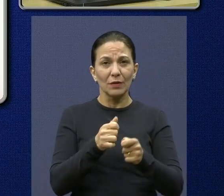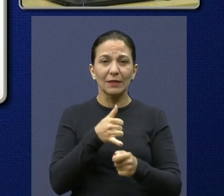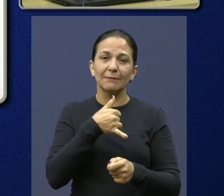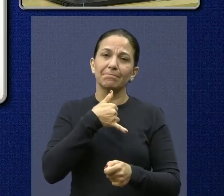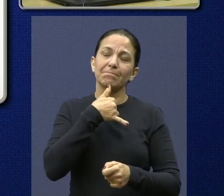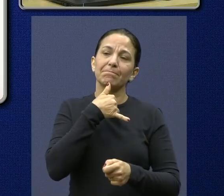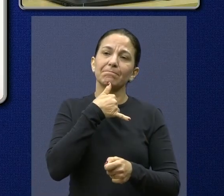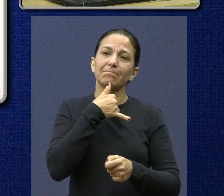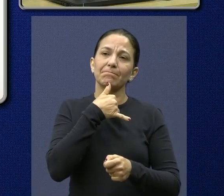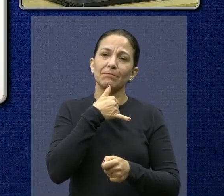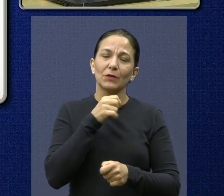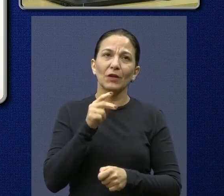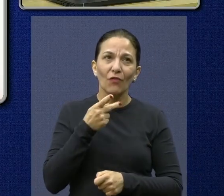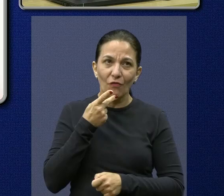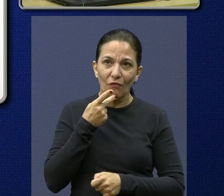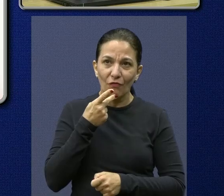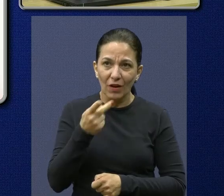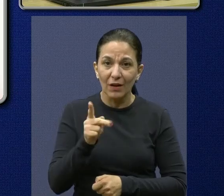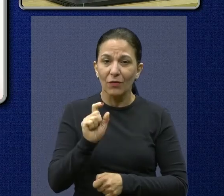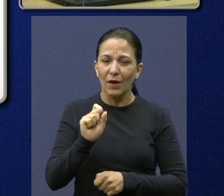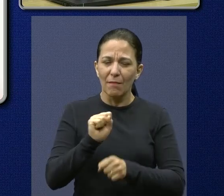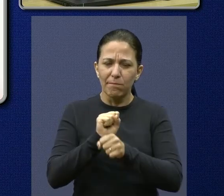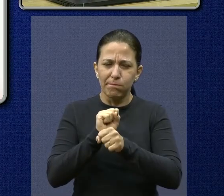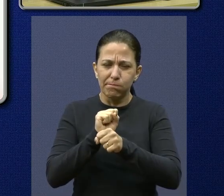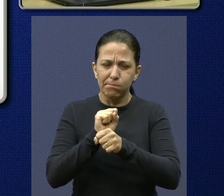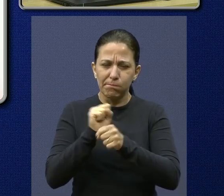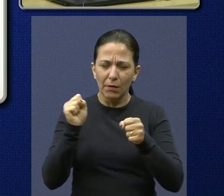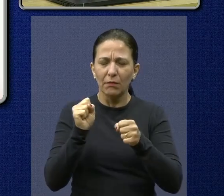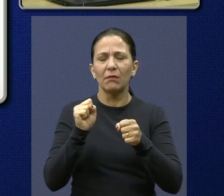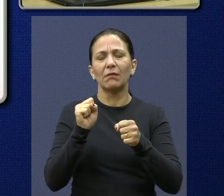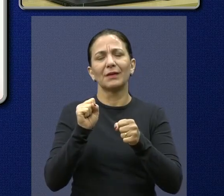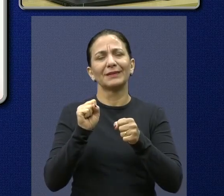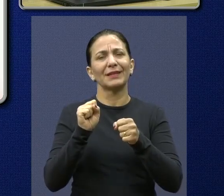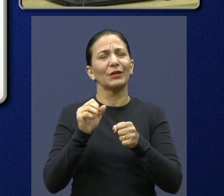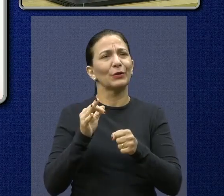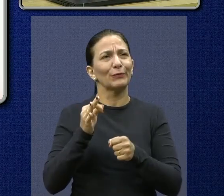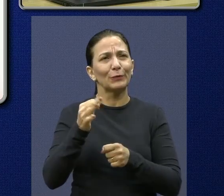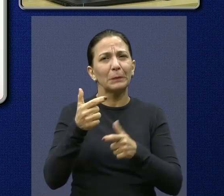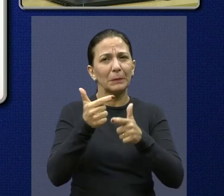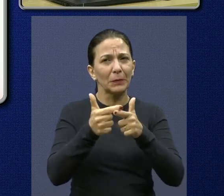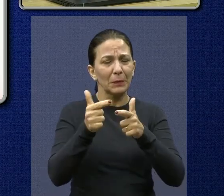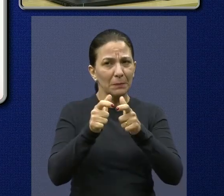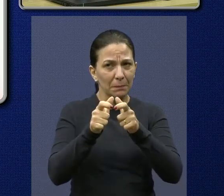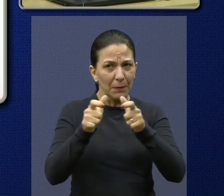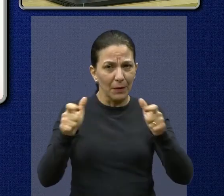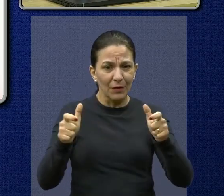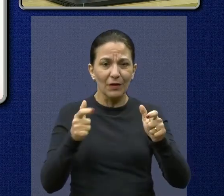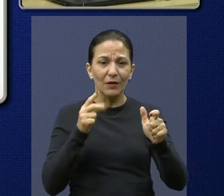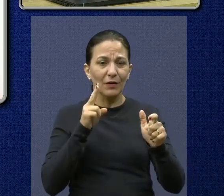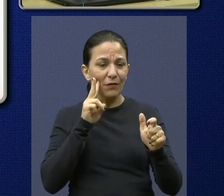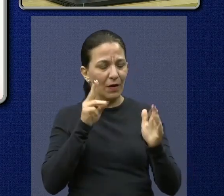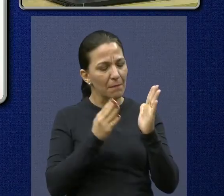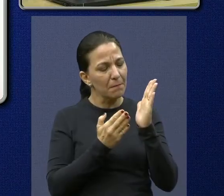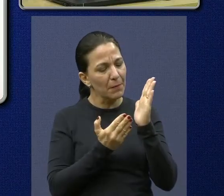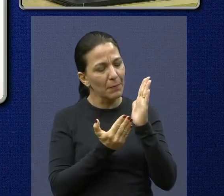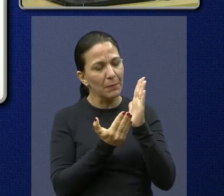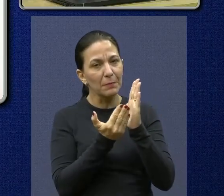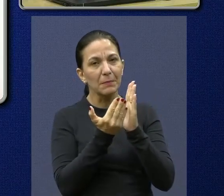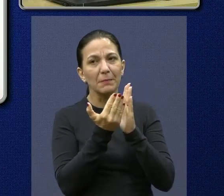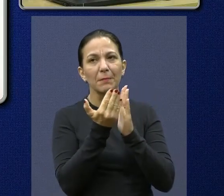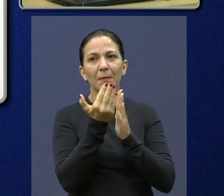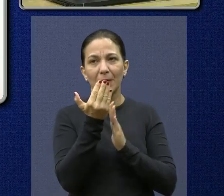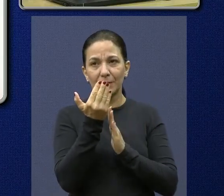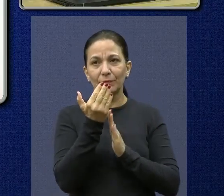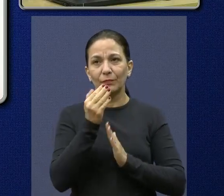infelizmente, é o que eu estou falando, é uma bomba relógio, né, que a gente só vê, é só acompanhar os números, né? Enquanto as bets cada